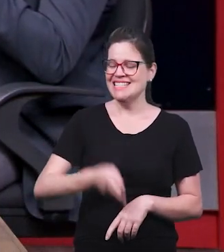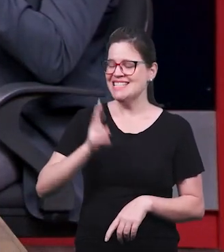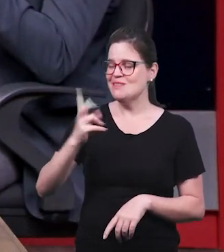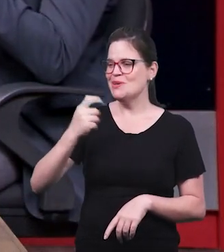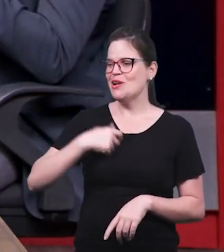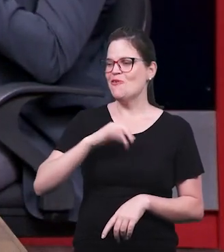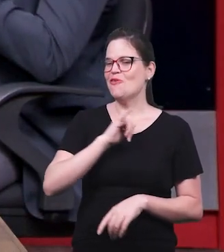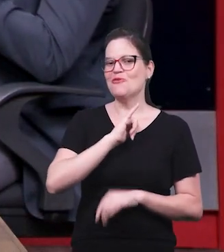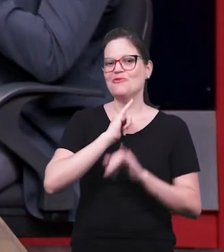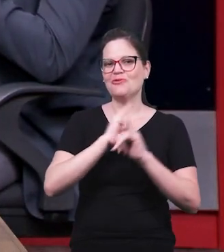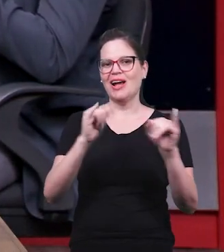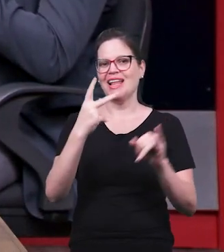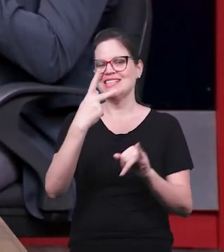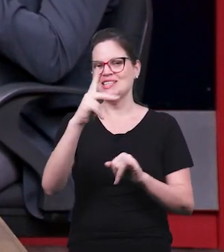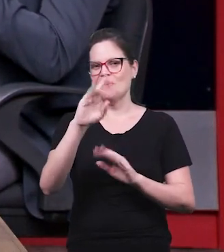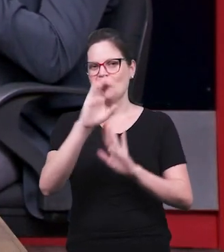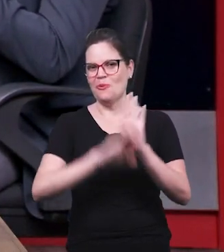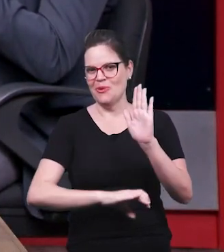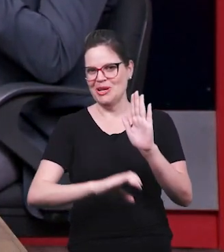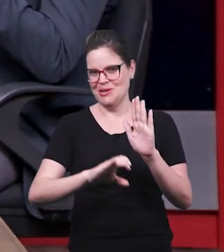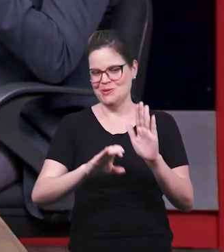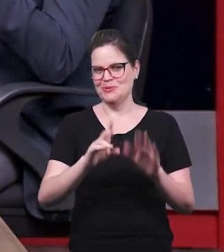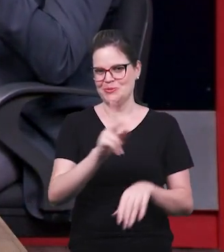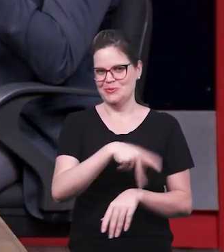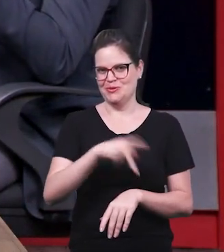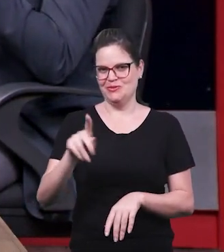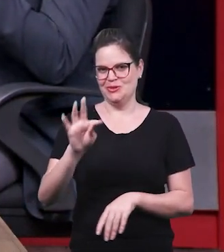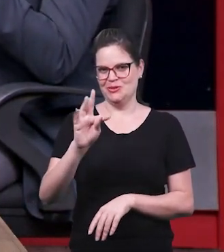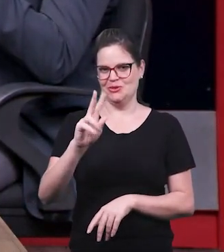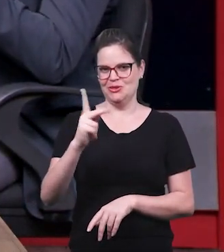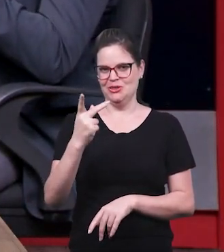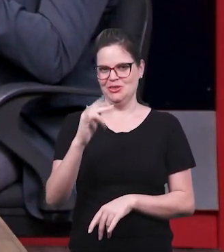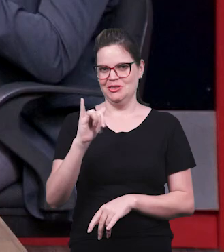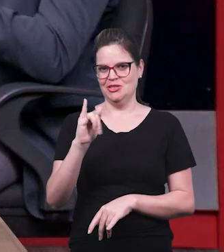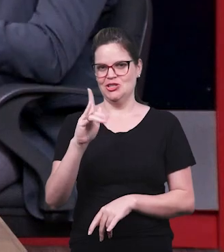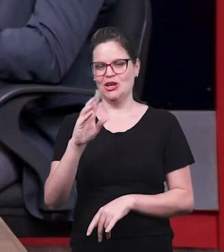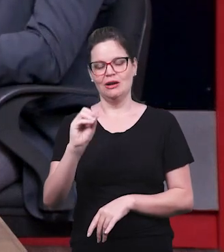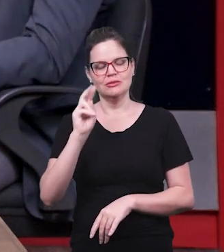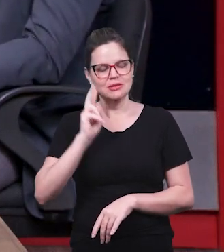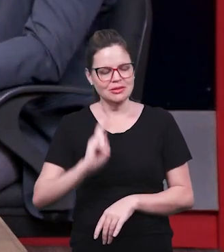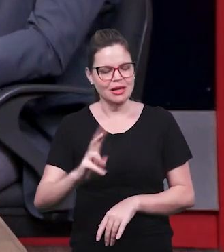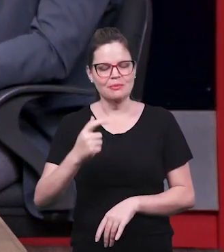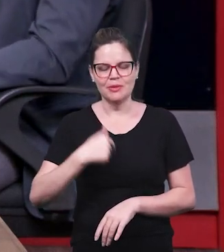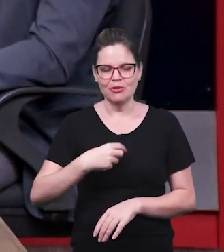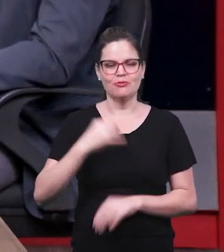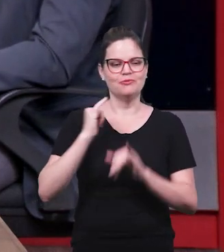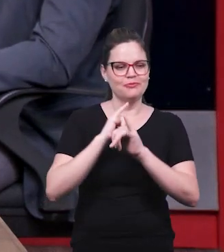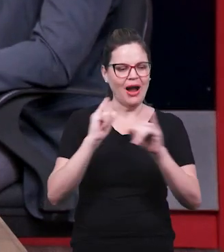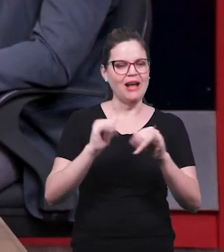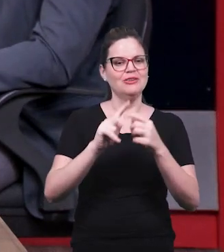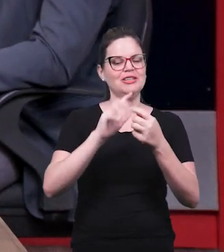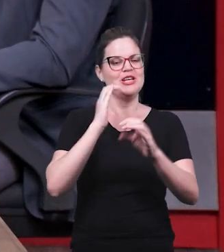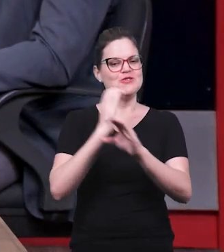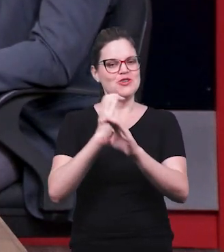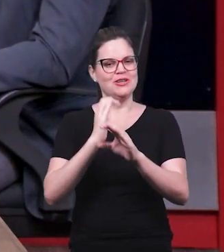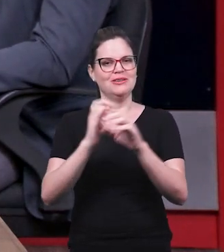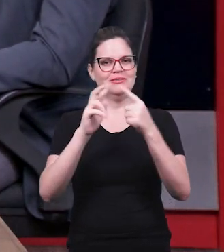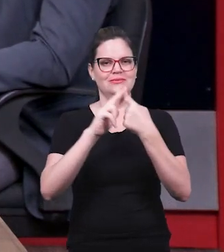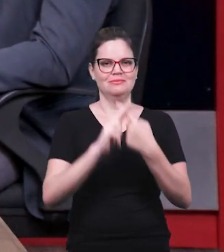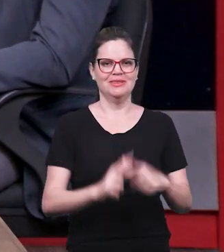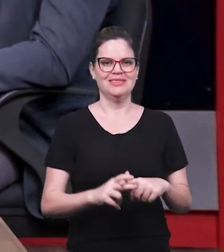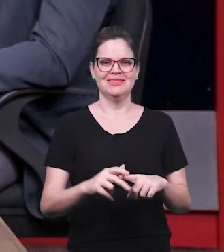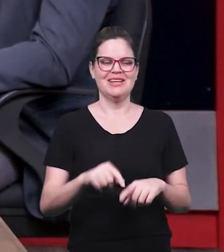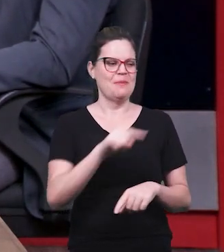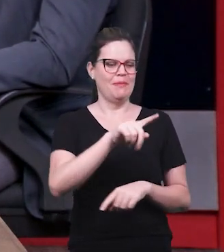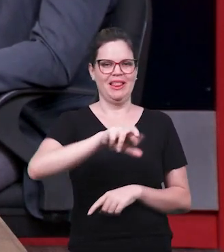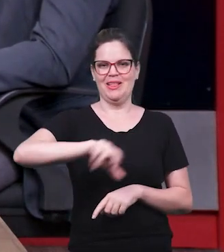mencionar o currículo do professor Tiago, às vezes em seminários, né, eu sempre coloco ele como engenheiro mecânico. Eu até brinco que é um